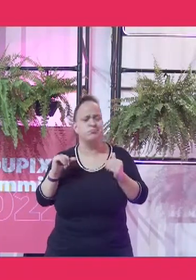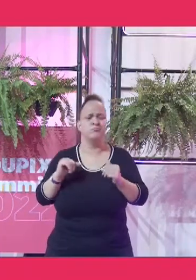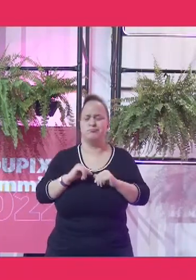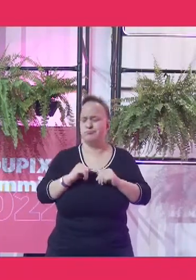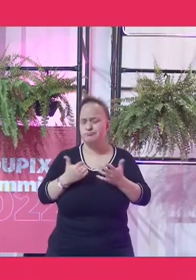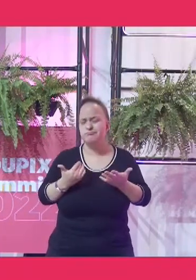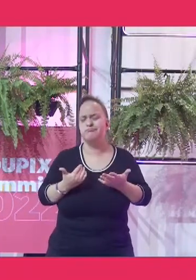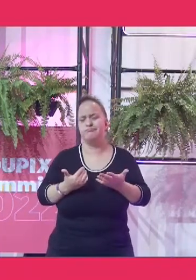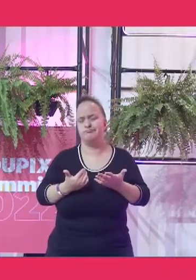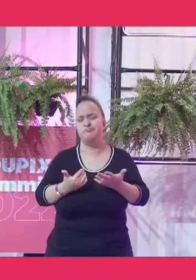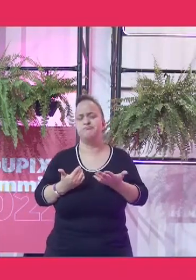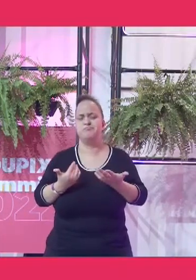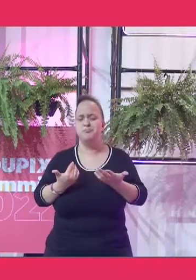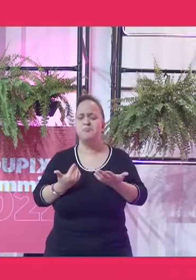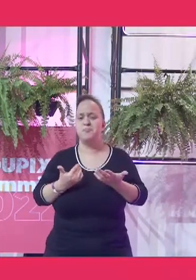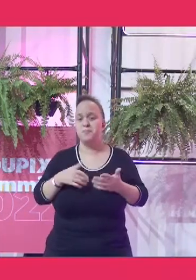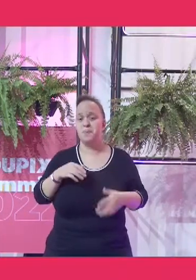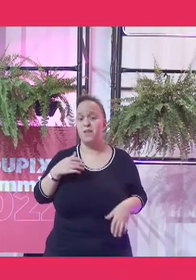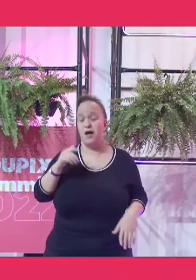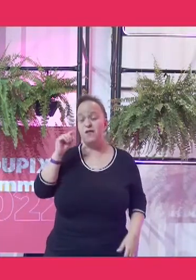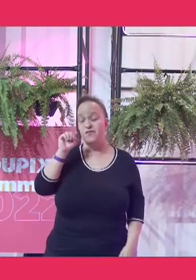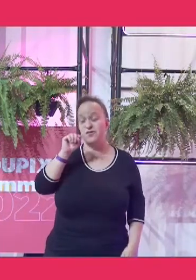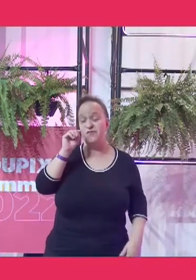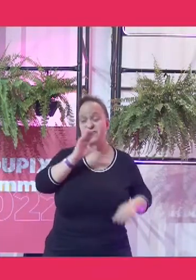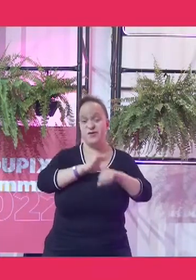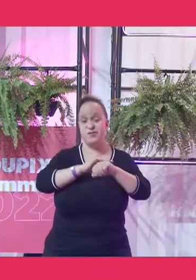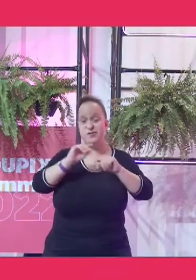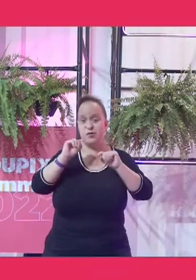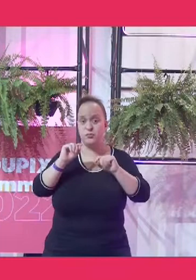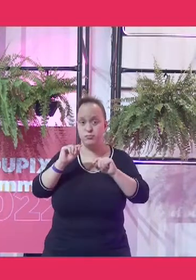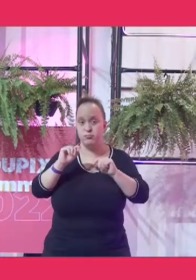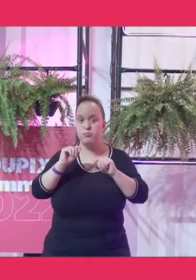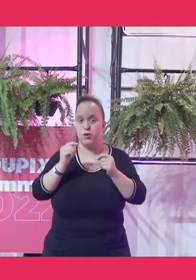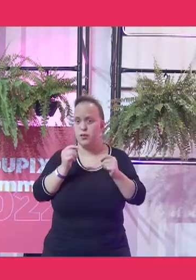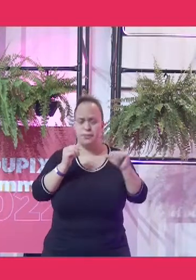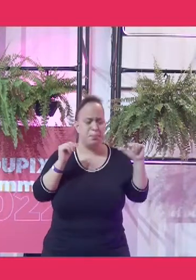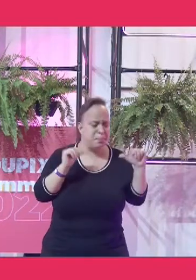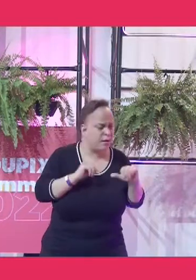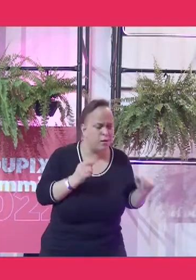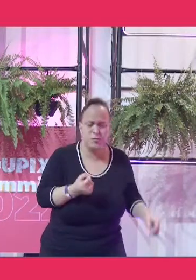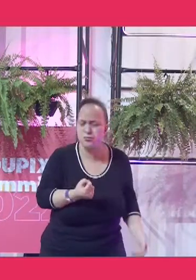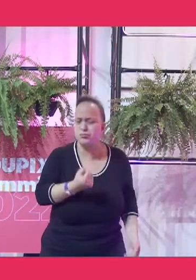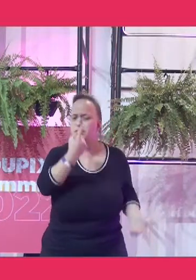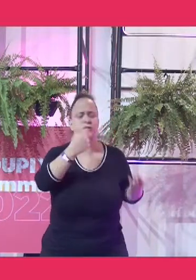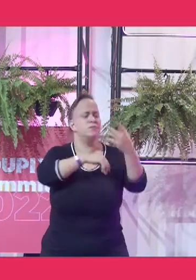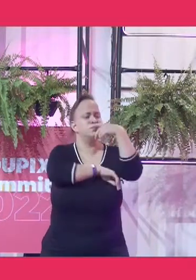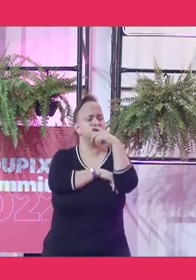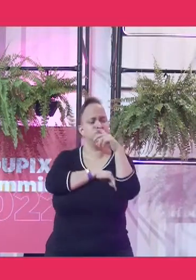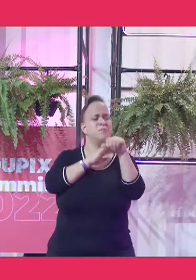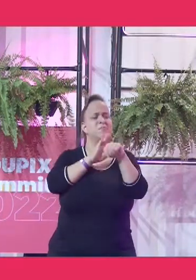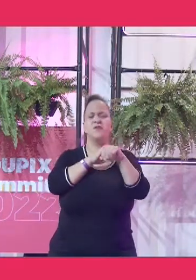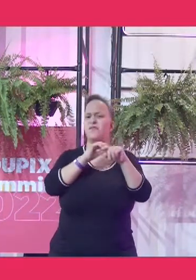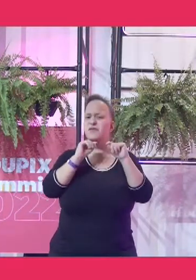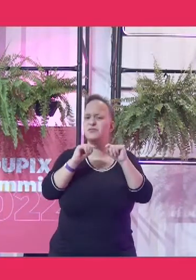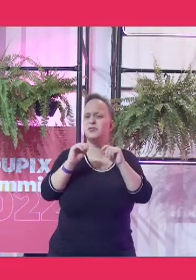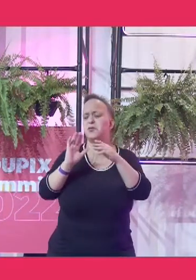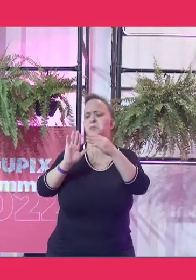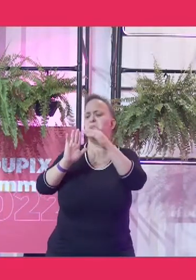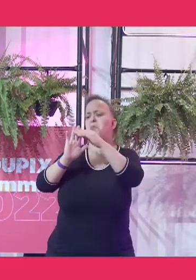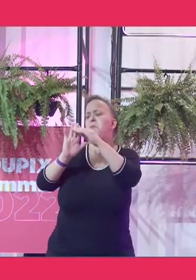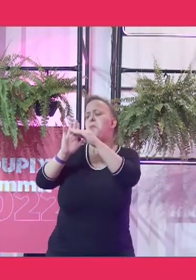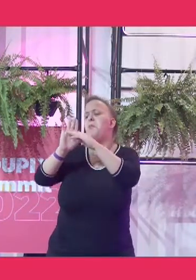que deu, e aí uma bobeira que você faz assim, tá tipo, vum, bombando, né? Aí você fala, caraca, o que eu faço agora? Os roteiros que eu escrevo é para